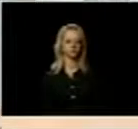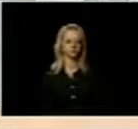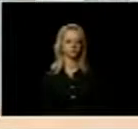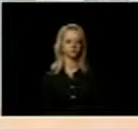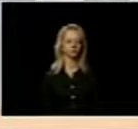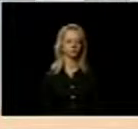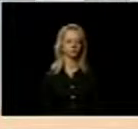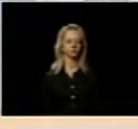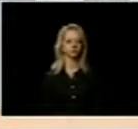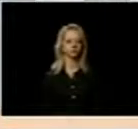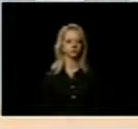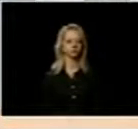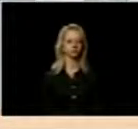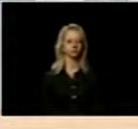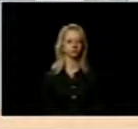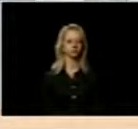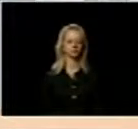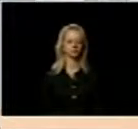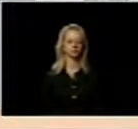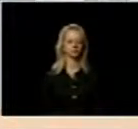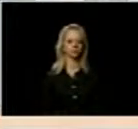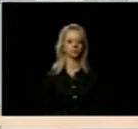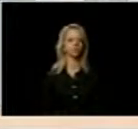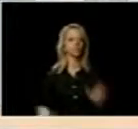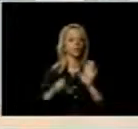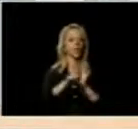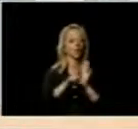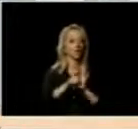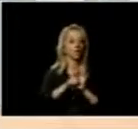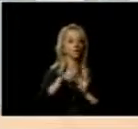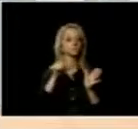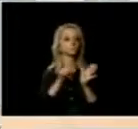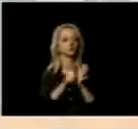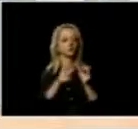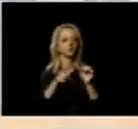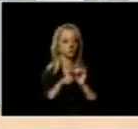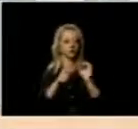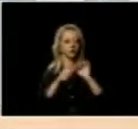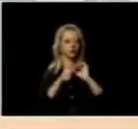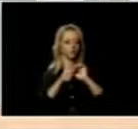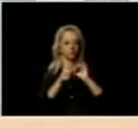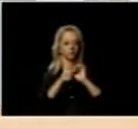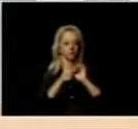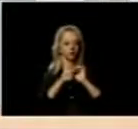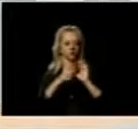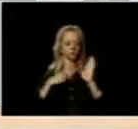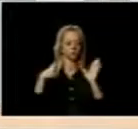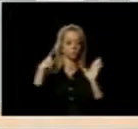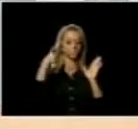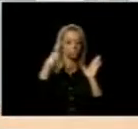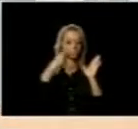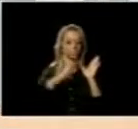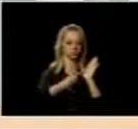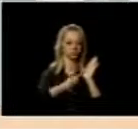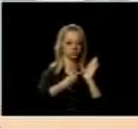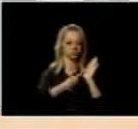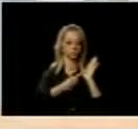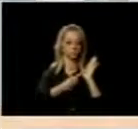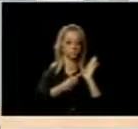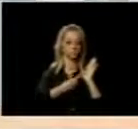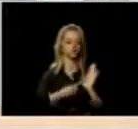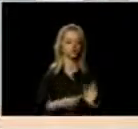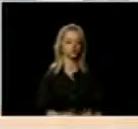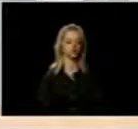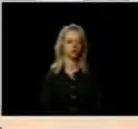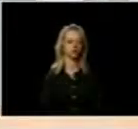Mas a presente lei será regulamentada por decreto. As despesas decorrentes serão suportadas pelo orçamento.